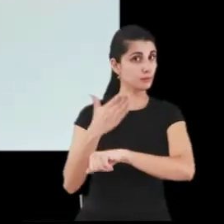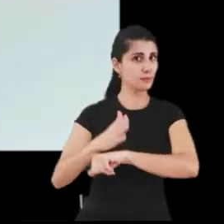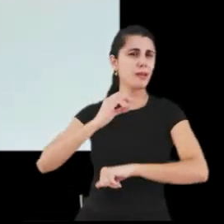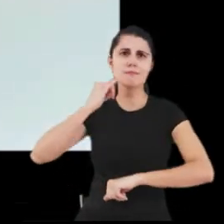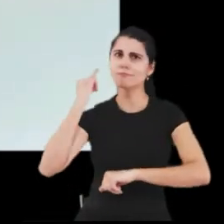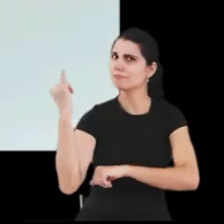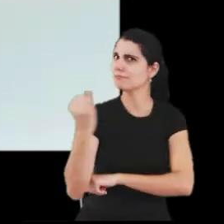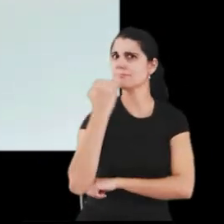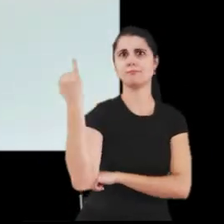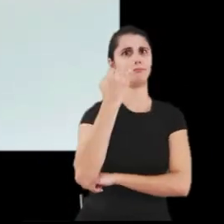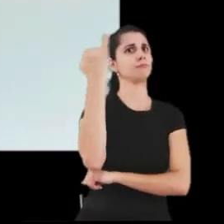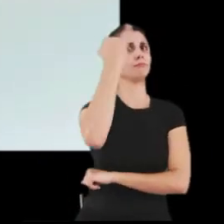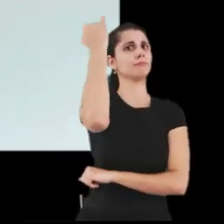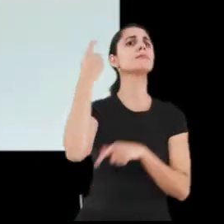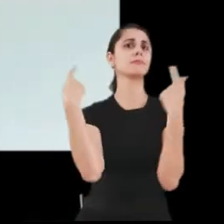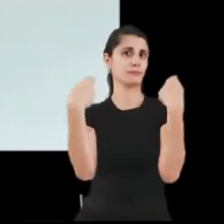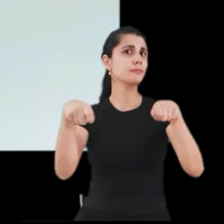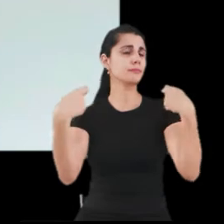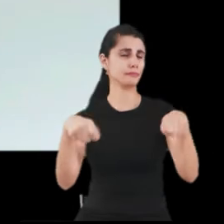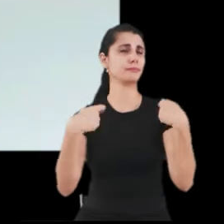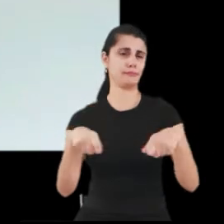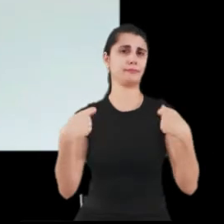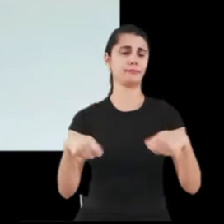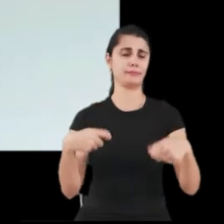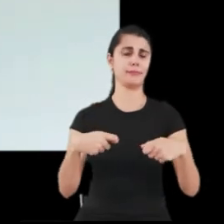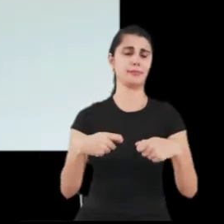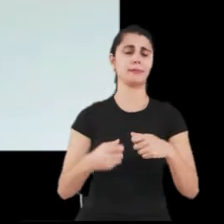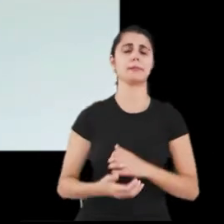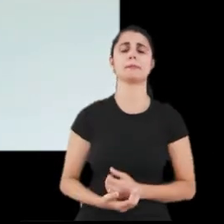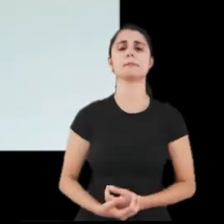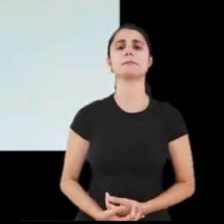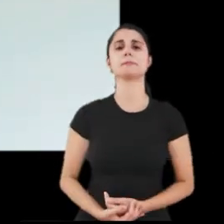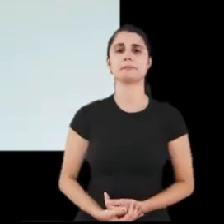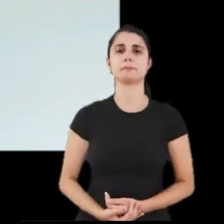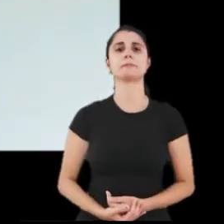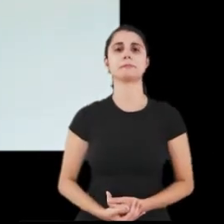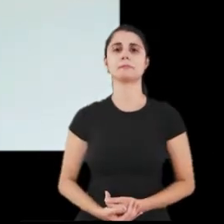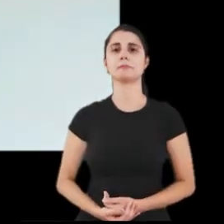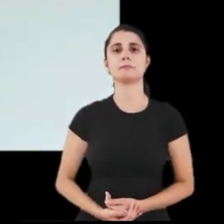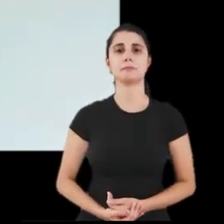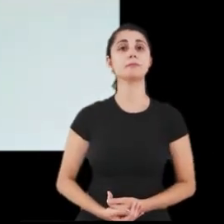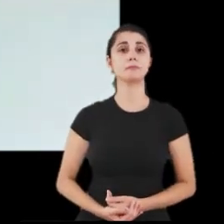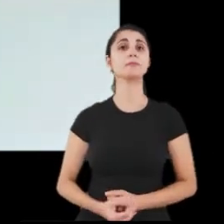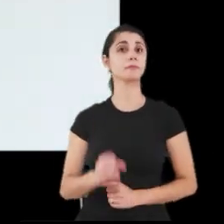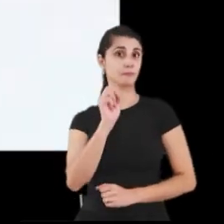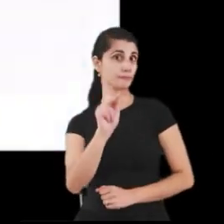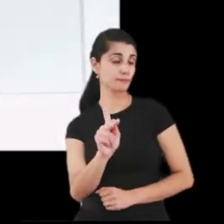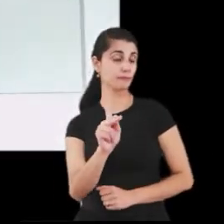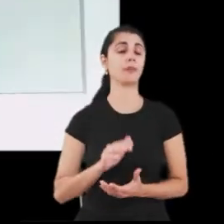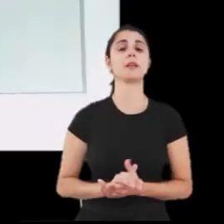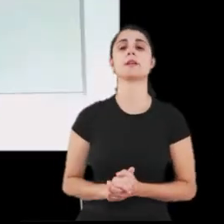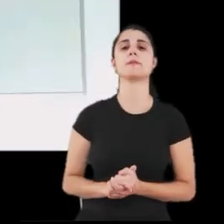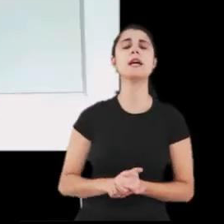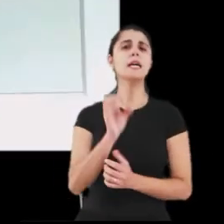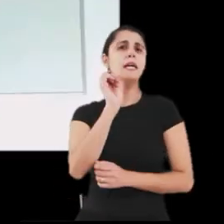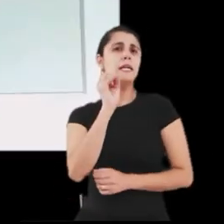É essencial que um aluno que vai fazer vestibular e Enem saiba fazer a multiplicação básica. Certo, pessoal? Agora,